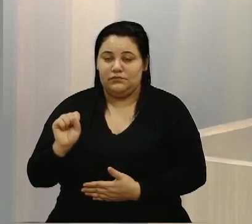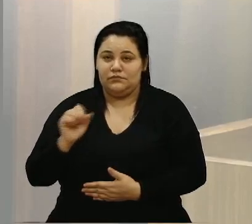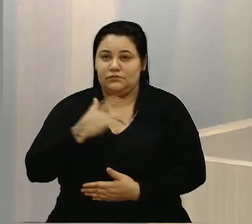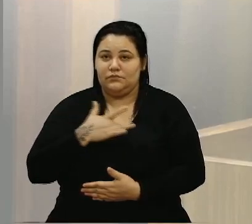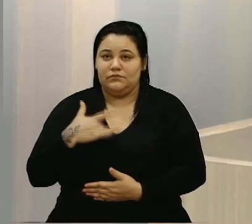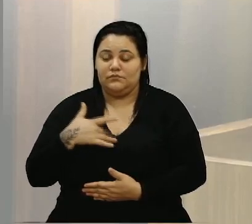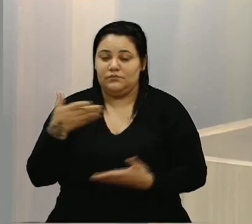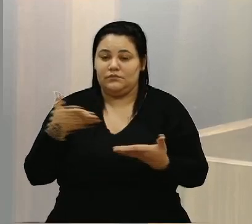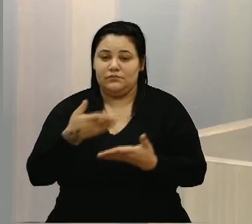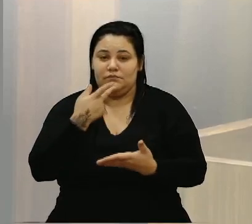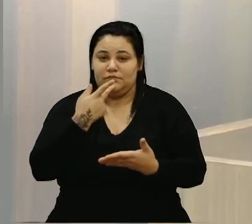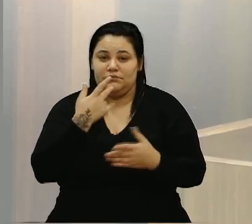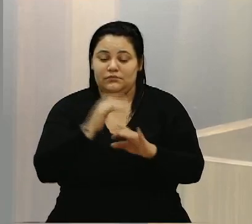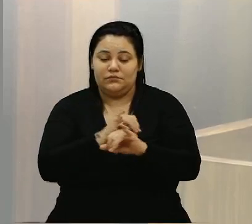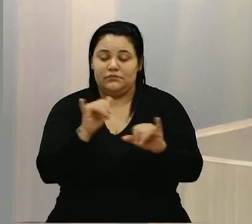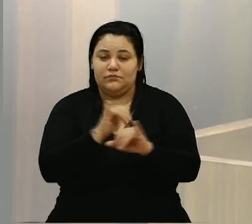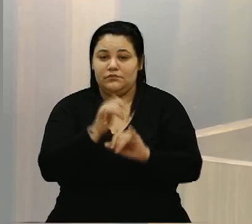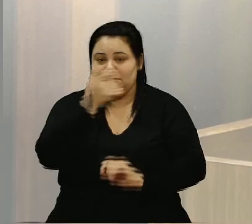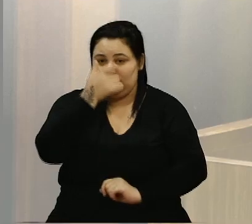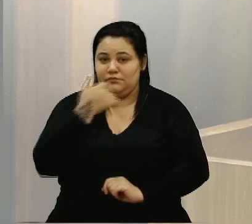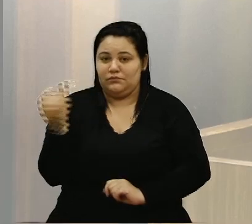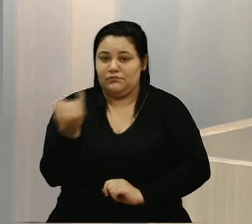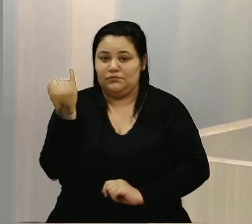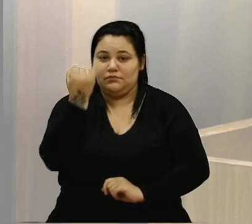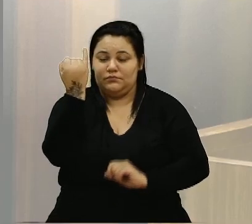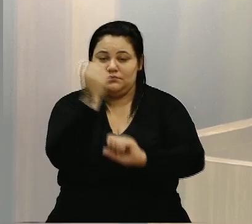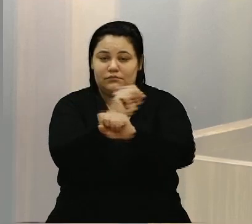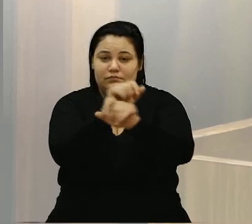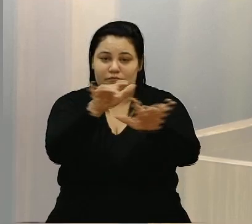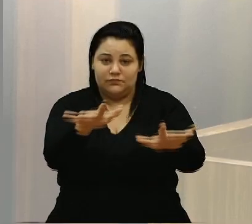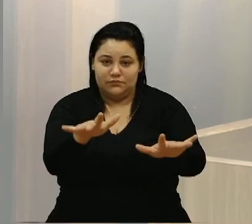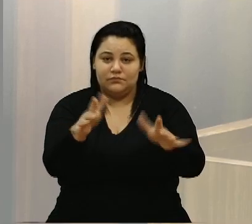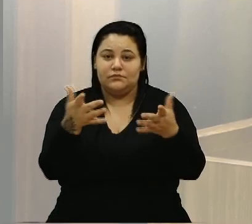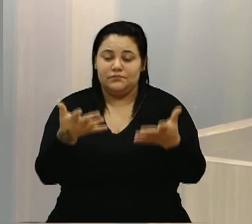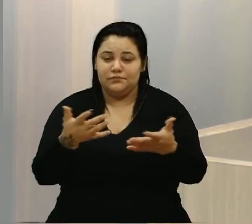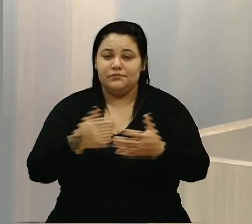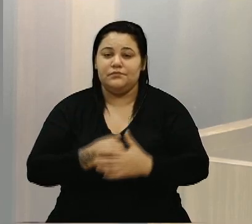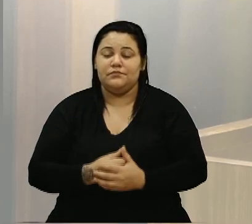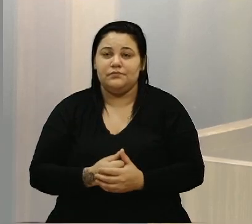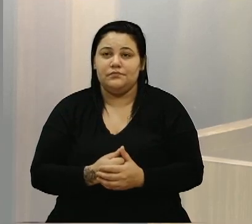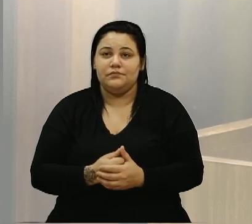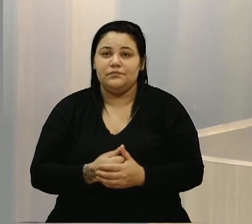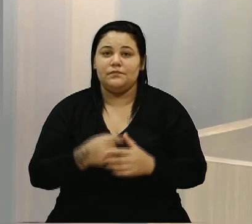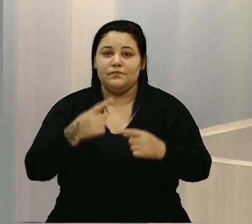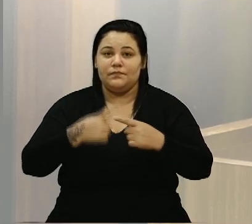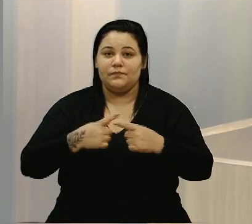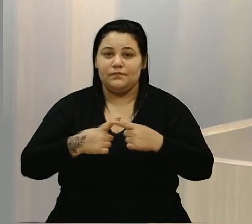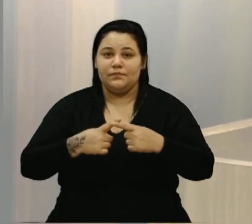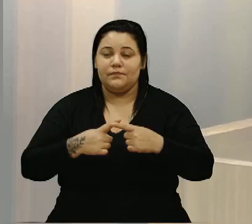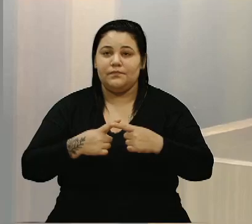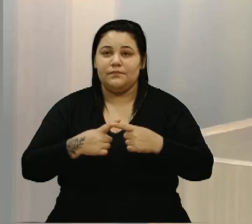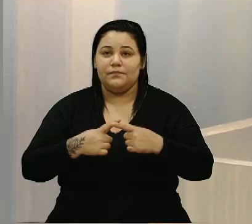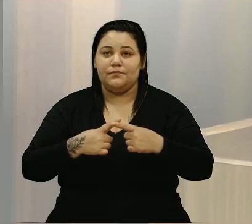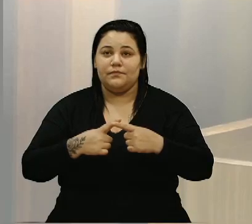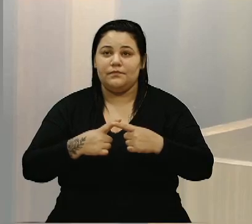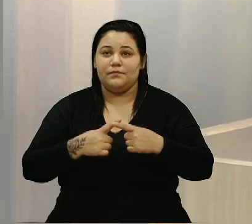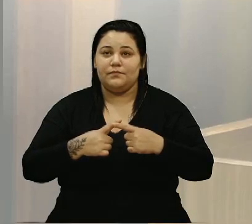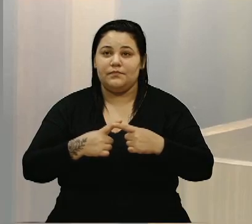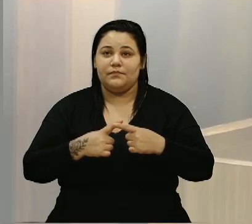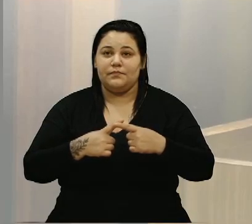trago um dado que eu acho que é importante de ser compartilhado com vocês, porque apesar da